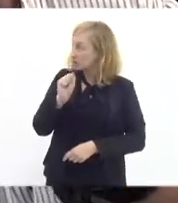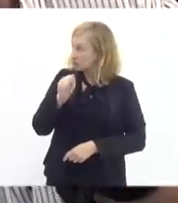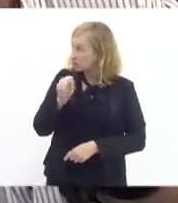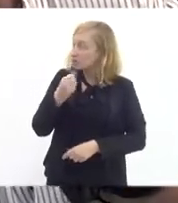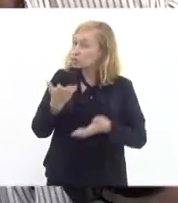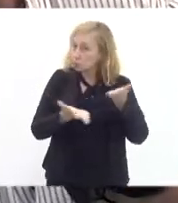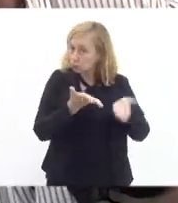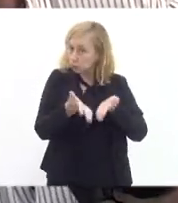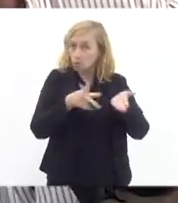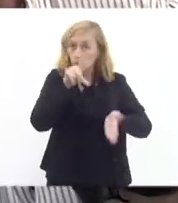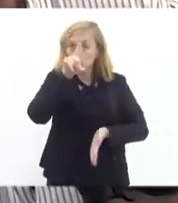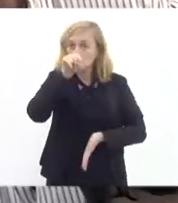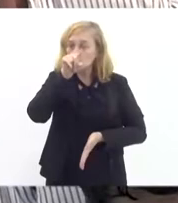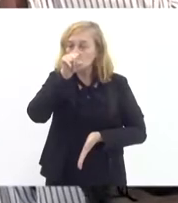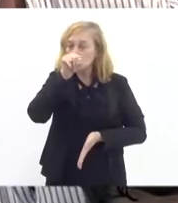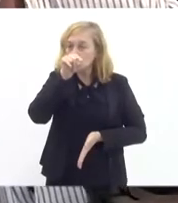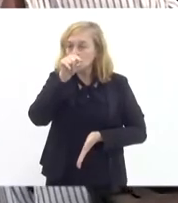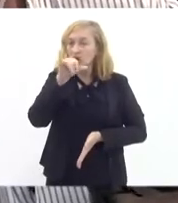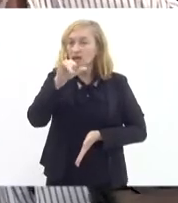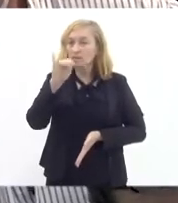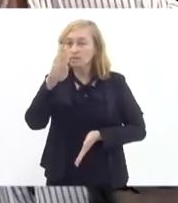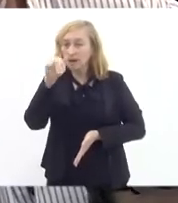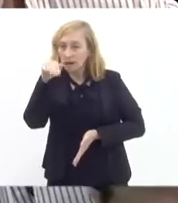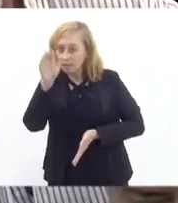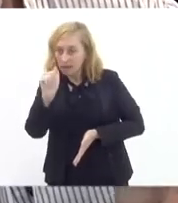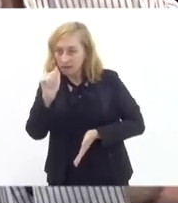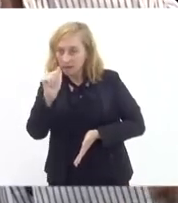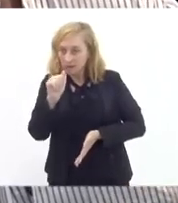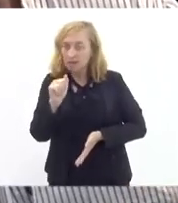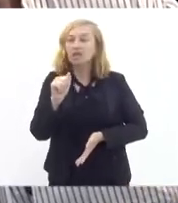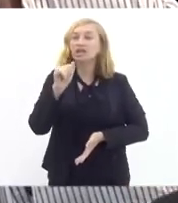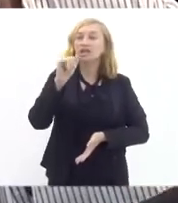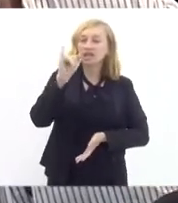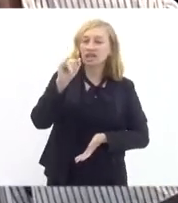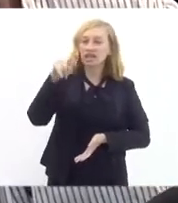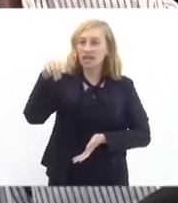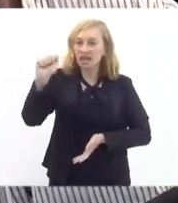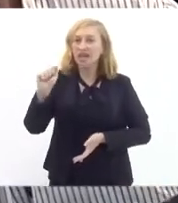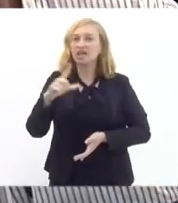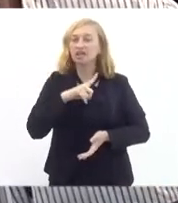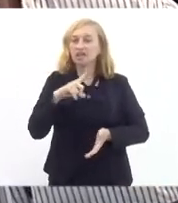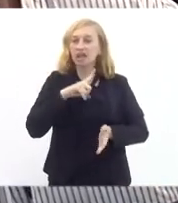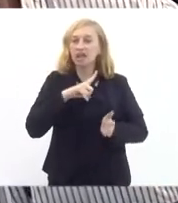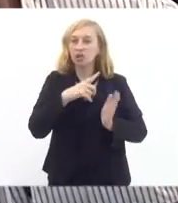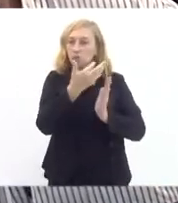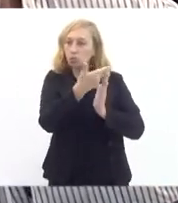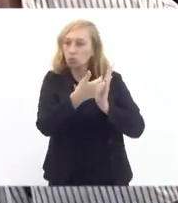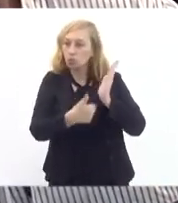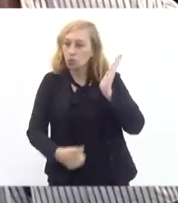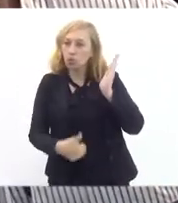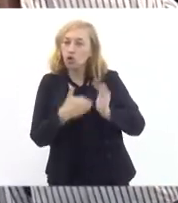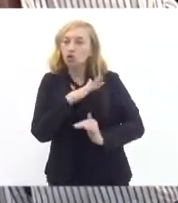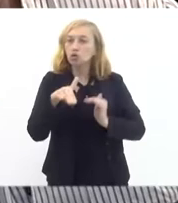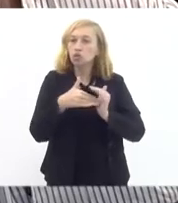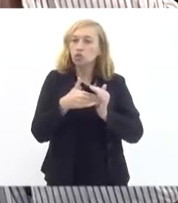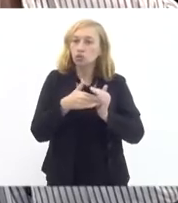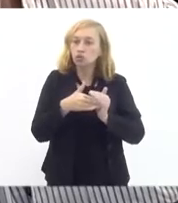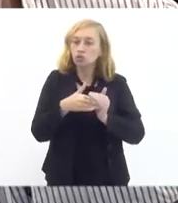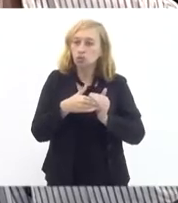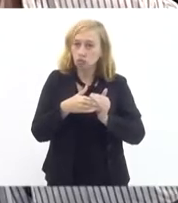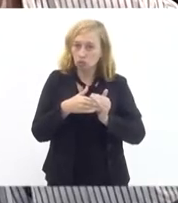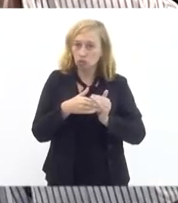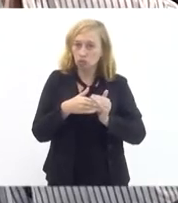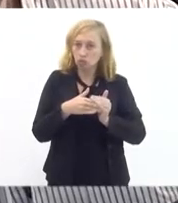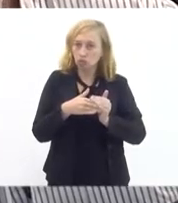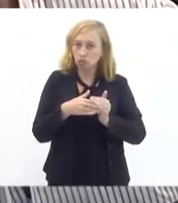silvestres. Legalizados no IBAMA, legalizados no INEA. Eu tenho a relação dos pássaros todos que nascem na minha